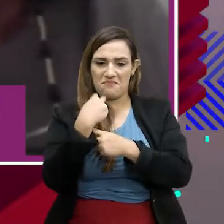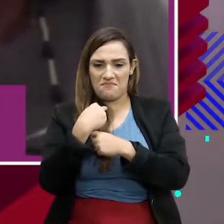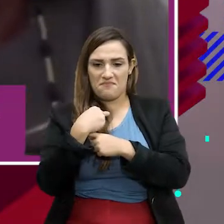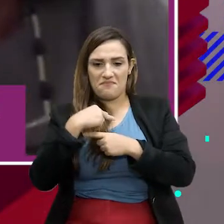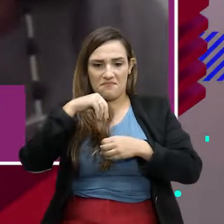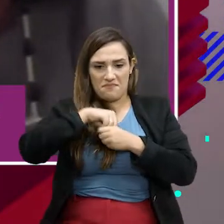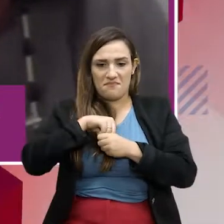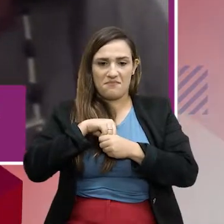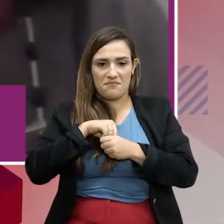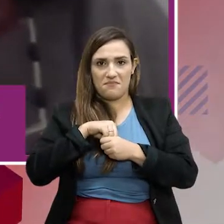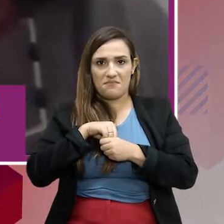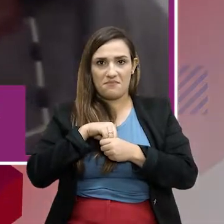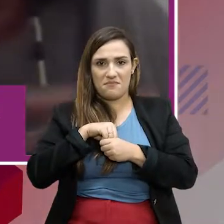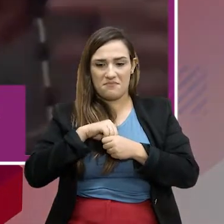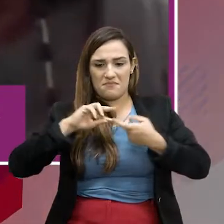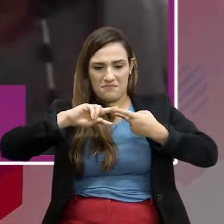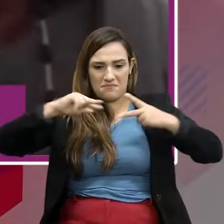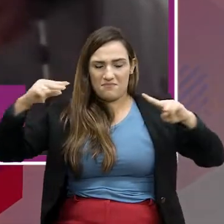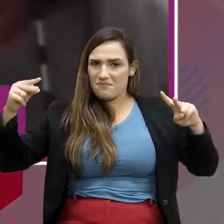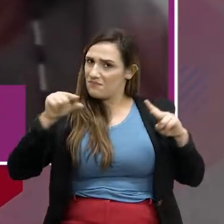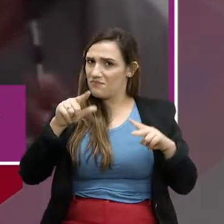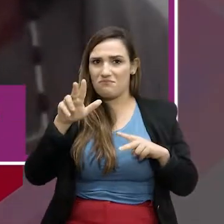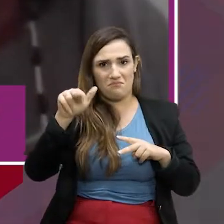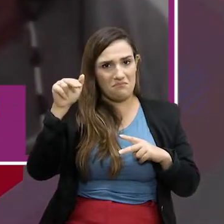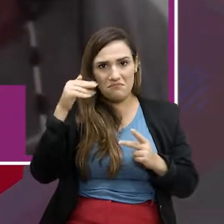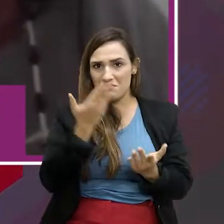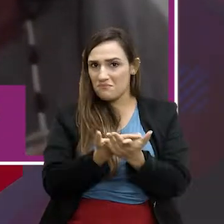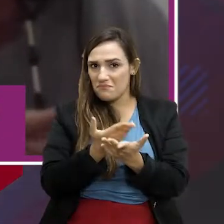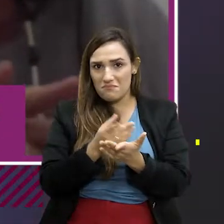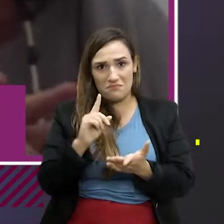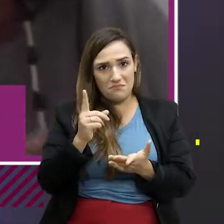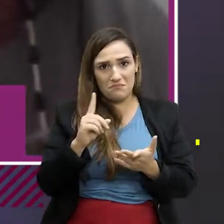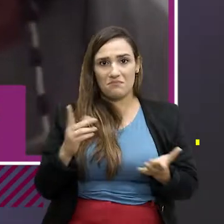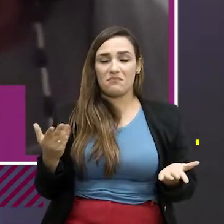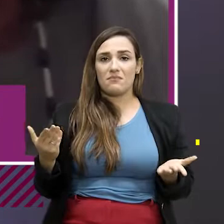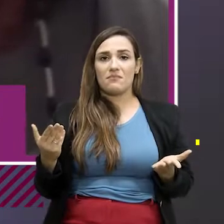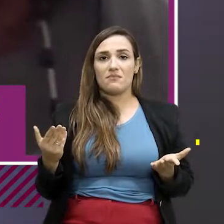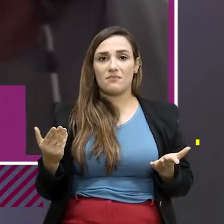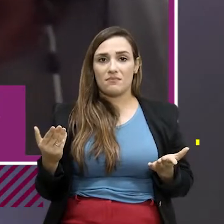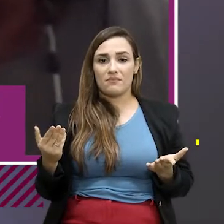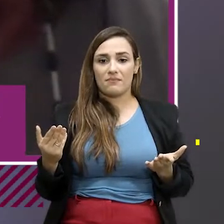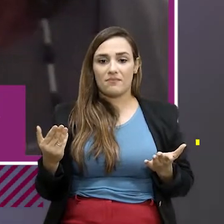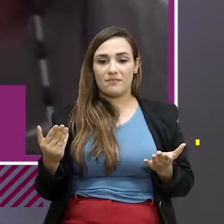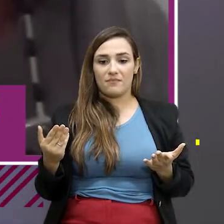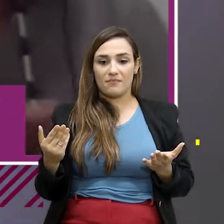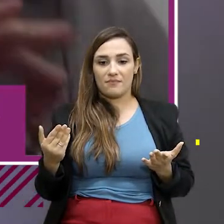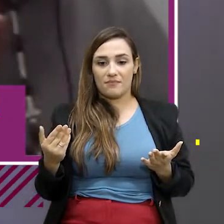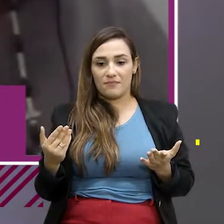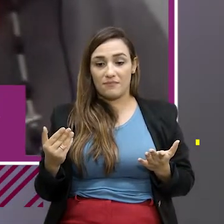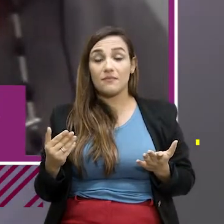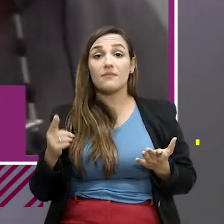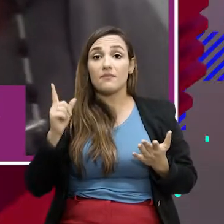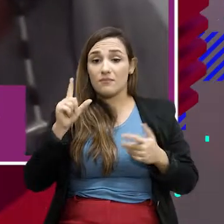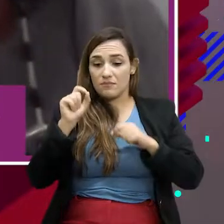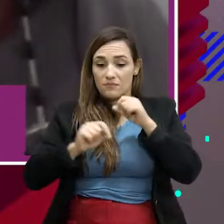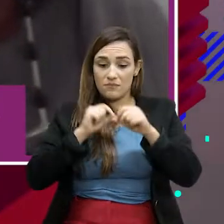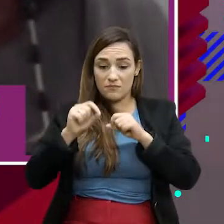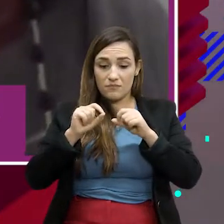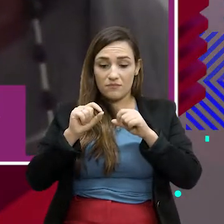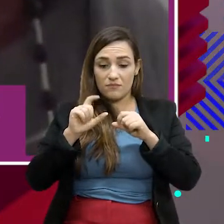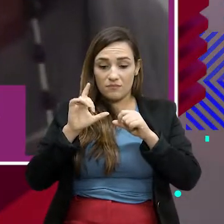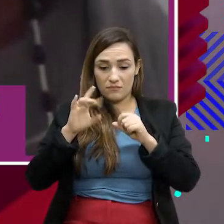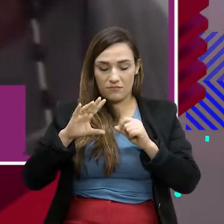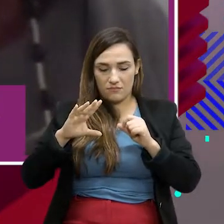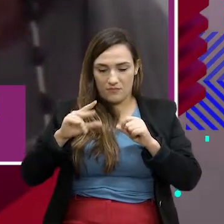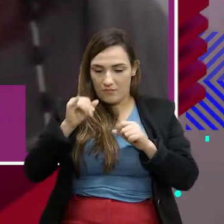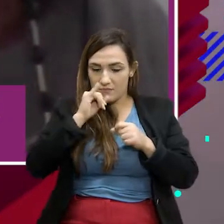degradada. Então, fica esse negócio de achar que entra no genoma é uma bobagem. Quem nunca estudou. Isso aí fica do lado de